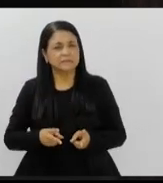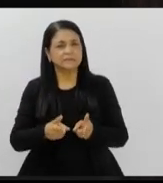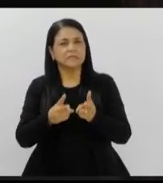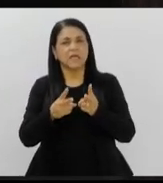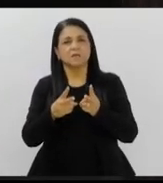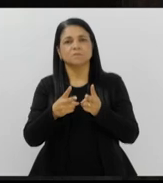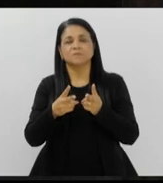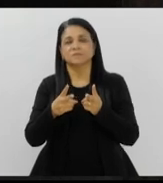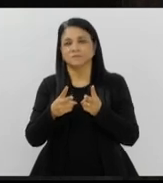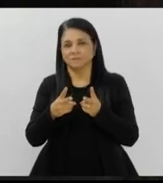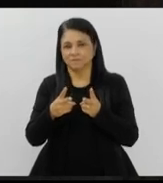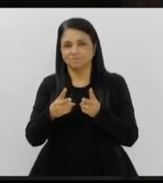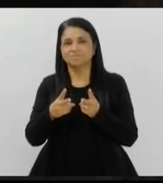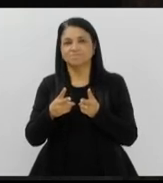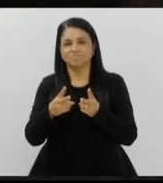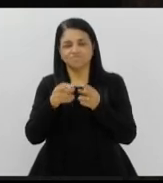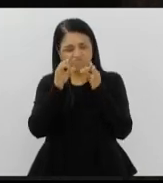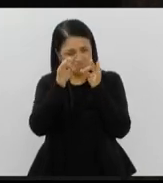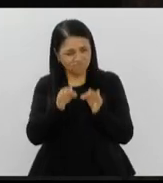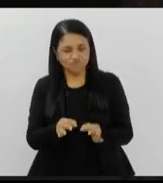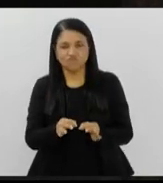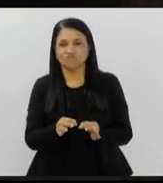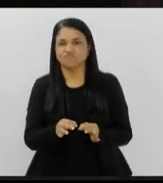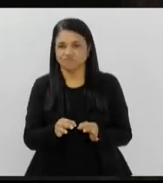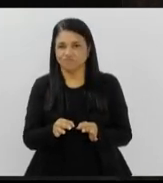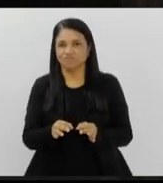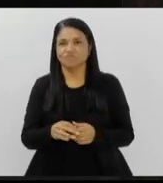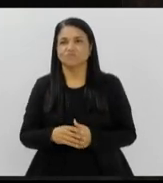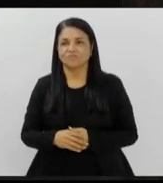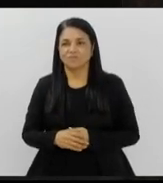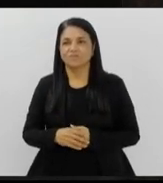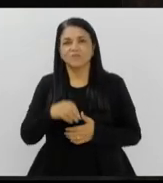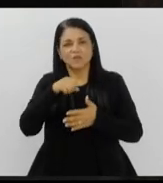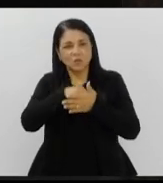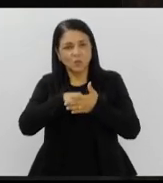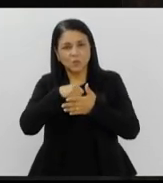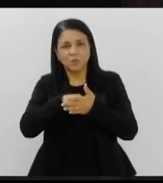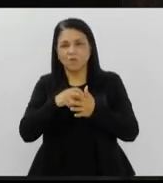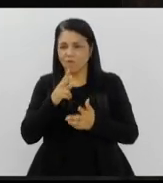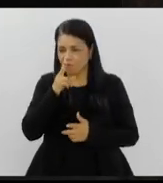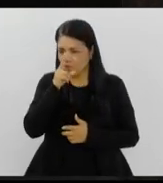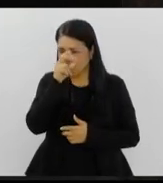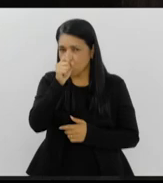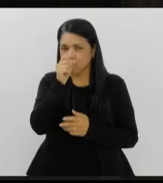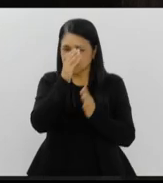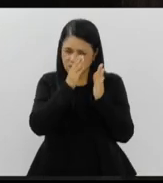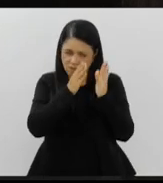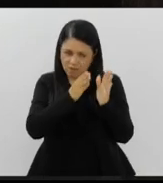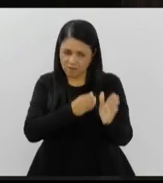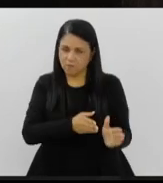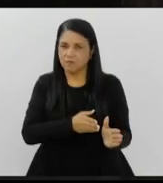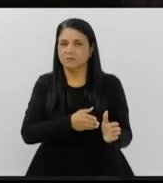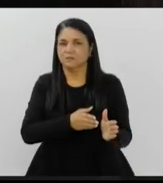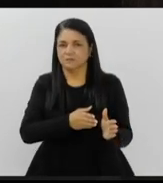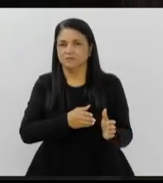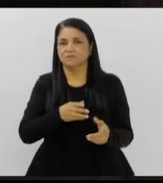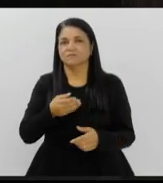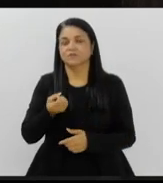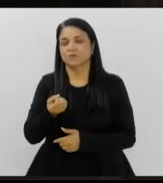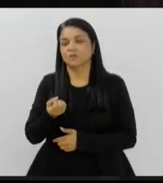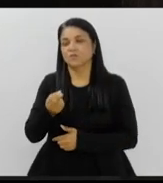bom combate, um combate leal, sempre com muita força e lealdade, como disse o